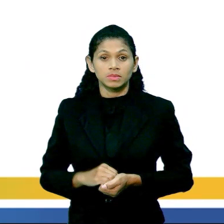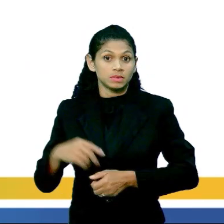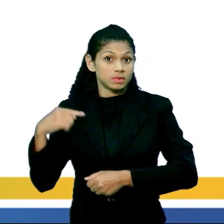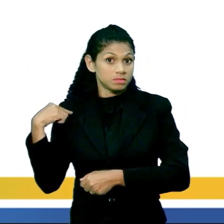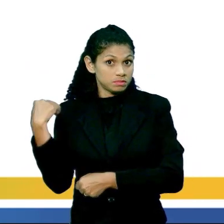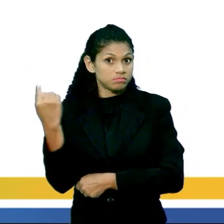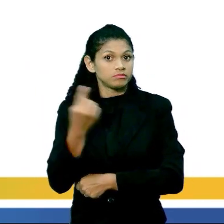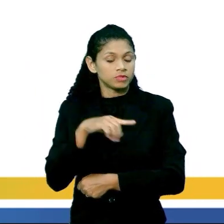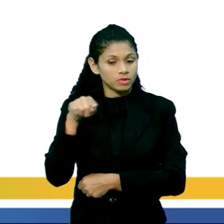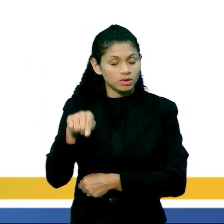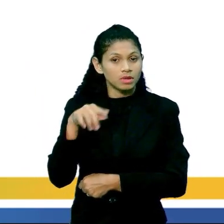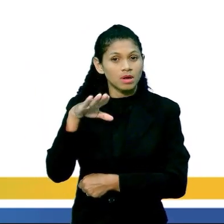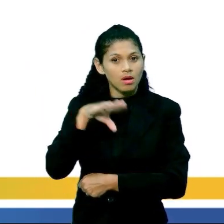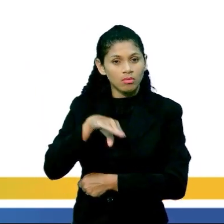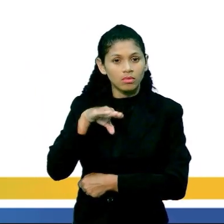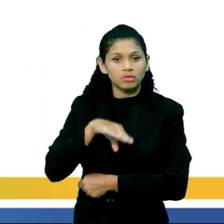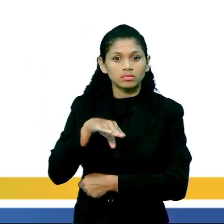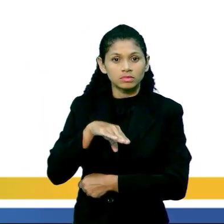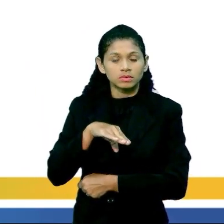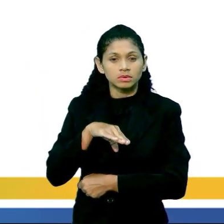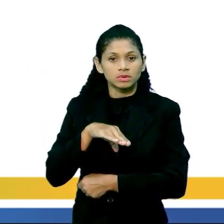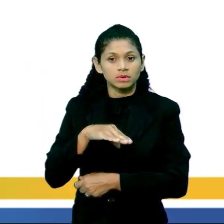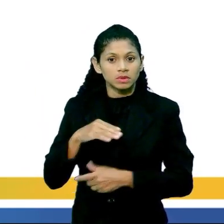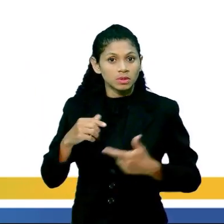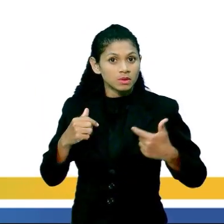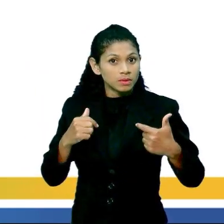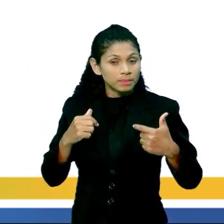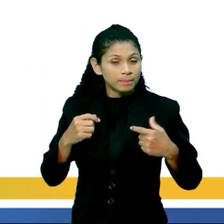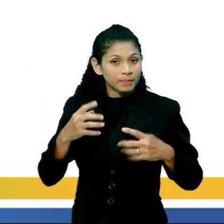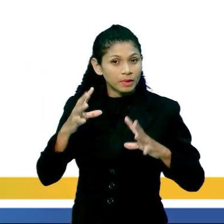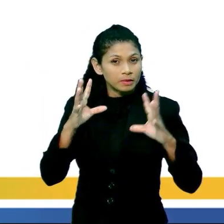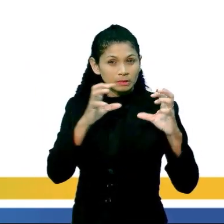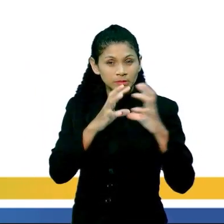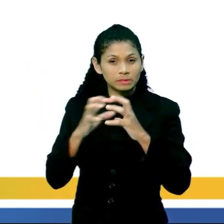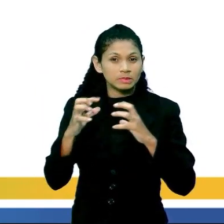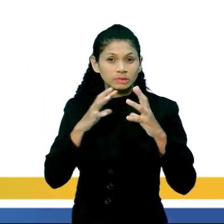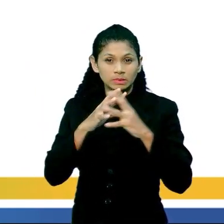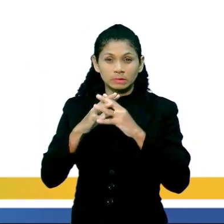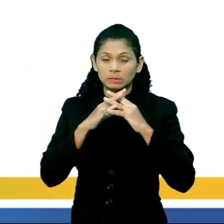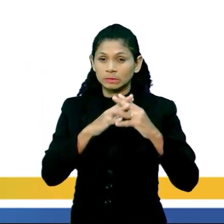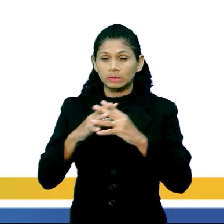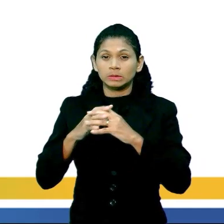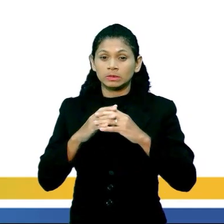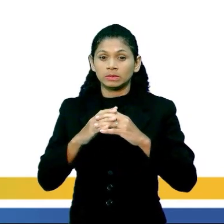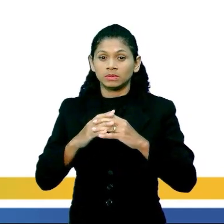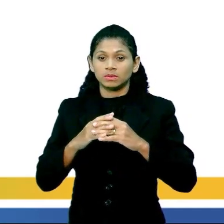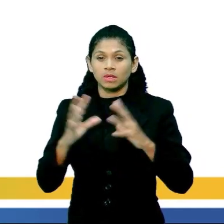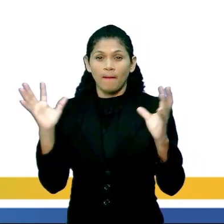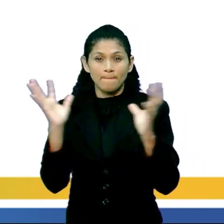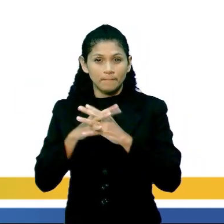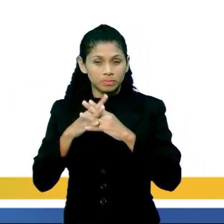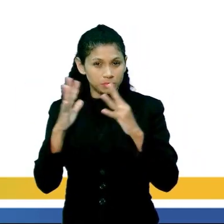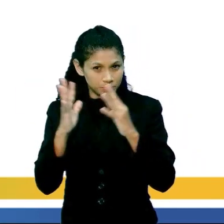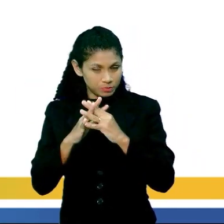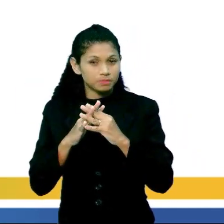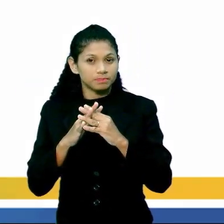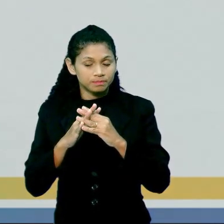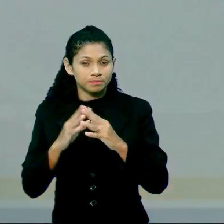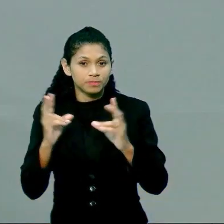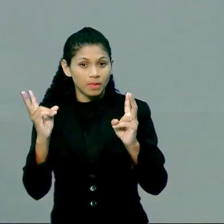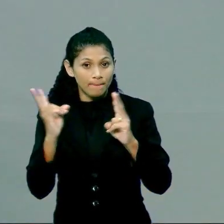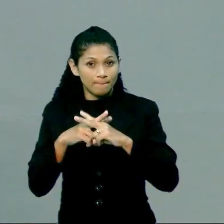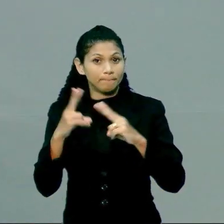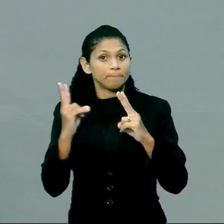tá? Triste, apenado, baile, dança. Então são ali boda, matrimônio, né? Que para